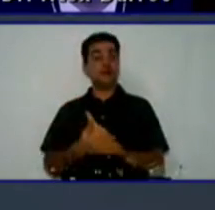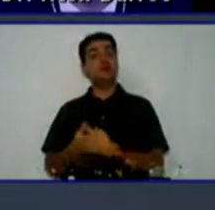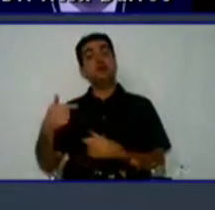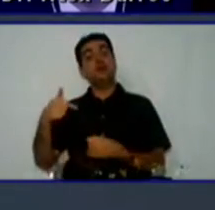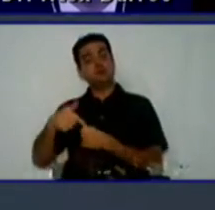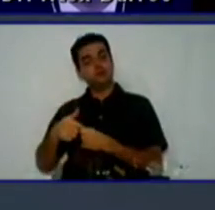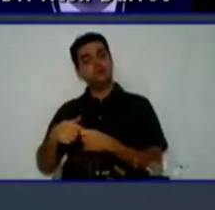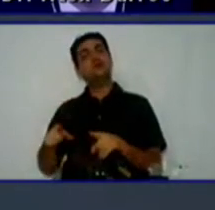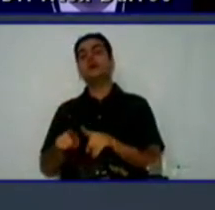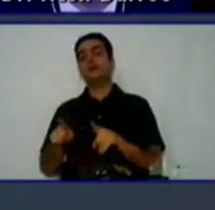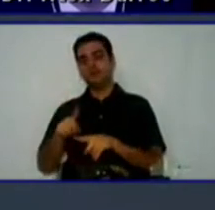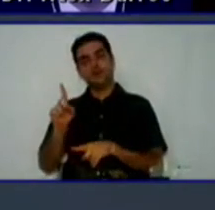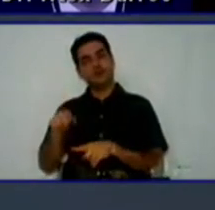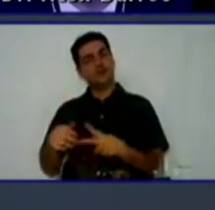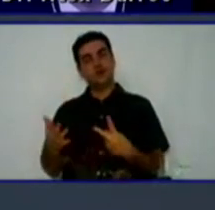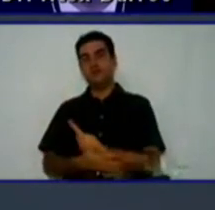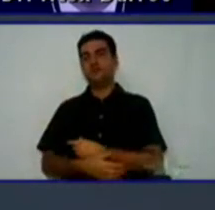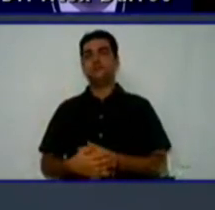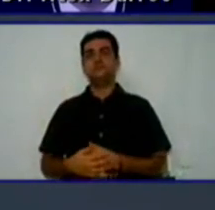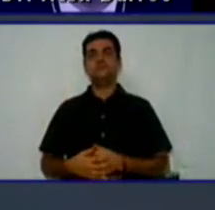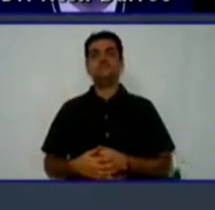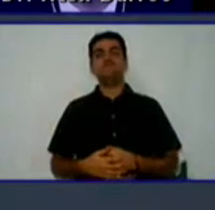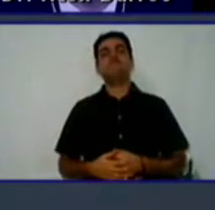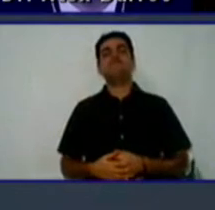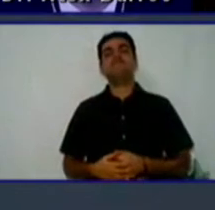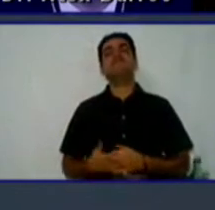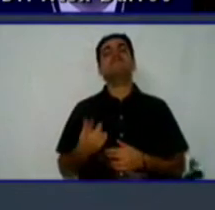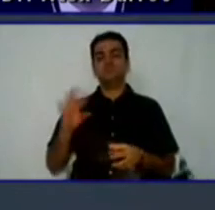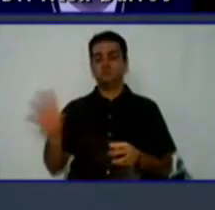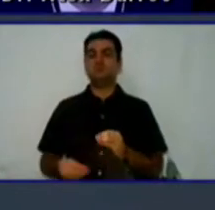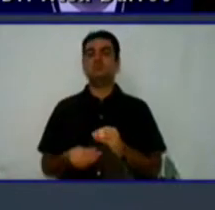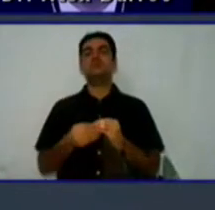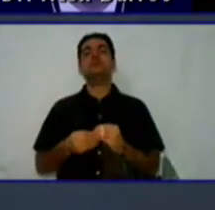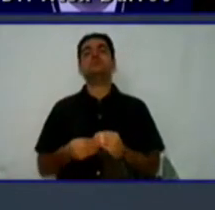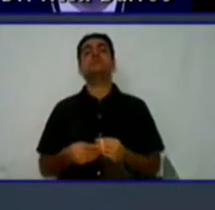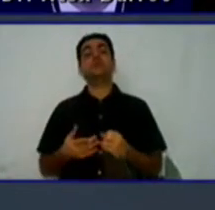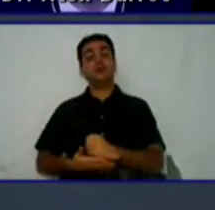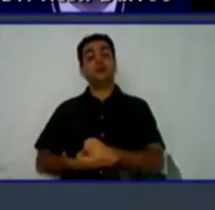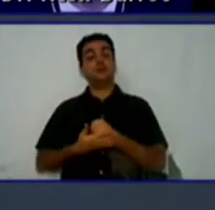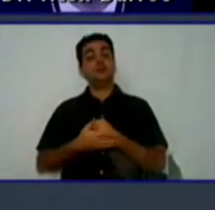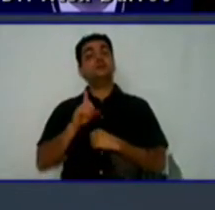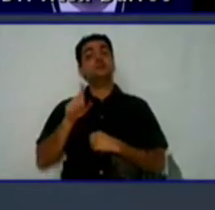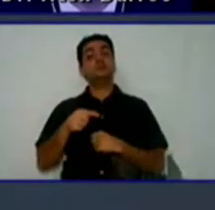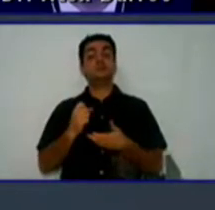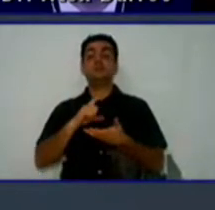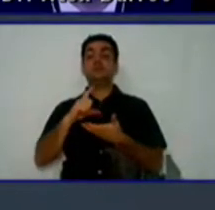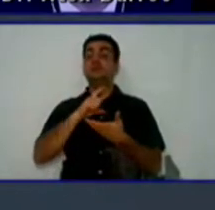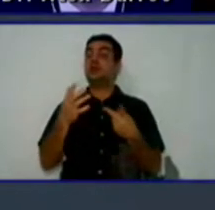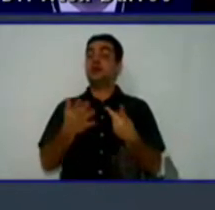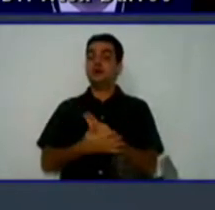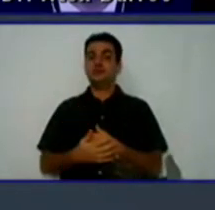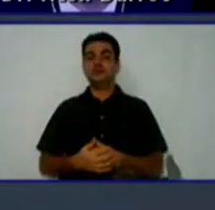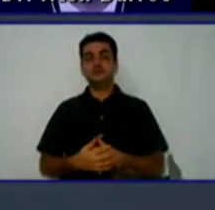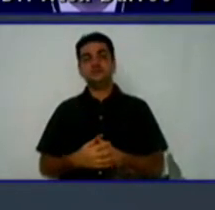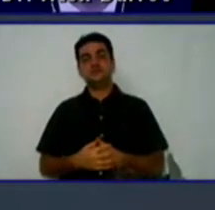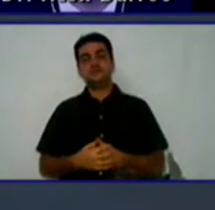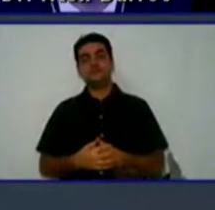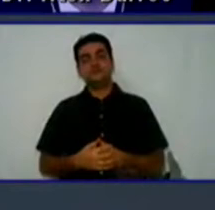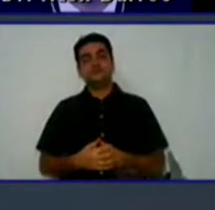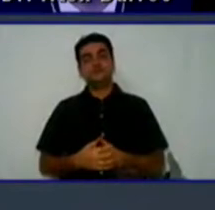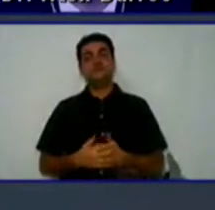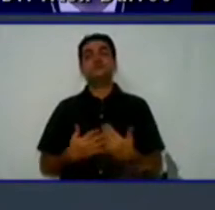abastecimento seguem a linha de que devem ser incluídos no rol acessório às despesas indevidas. Irregularidade